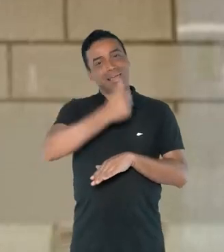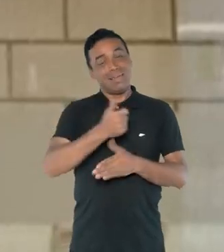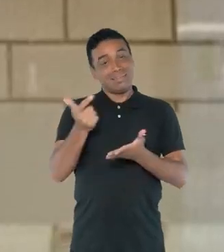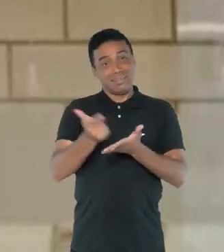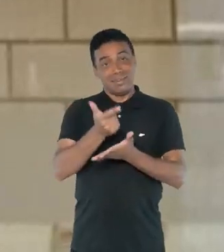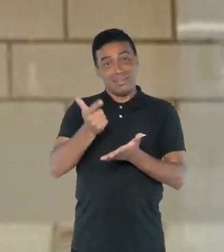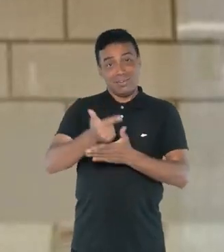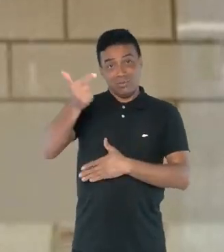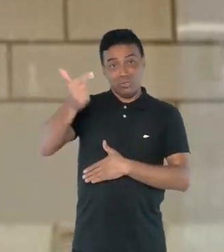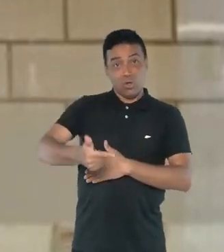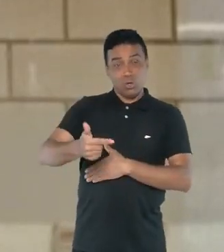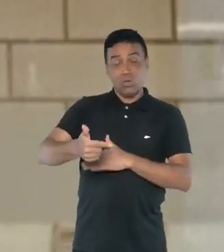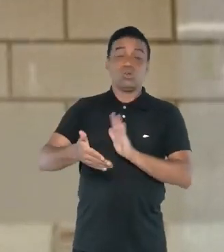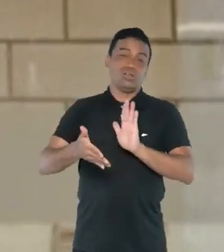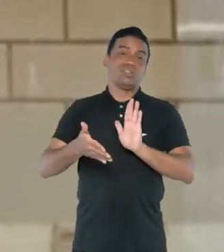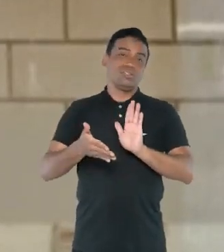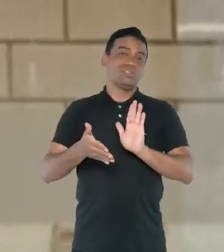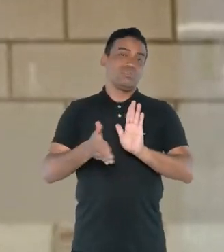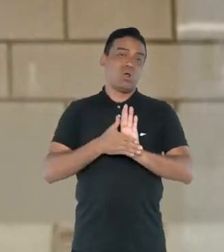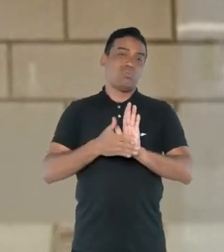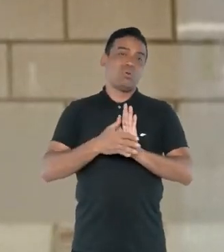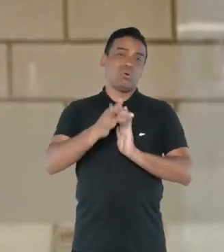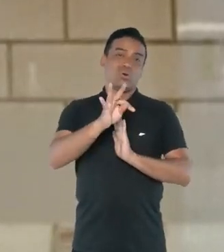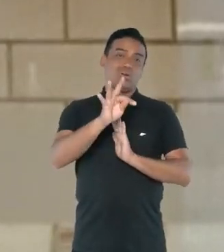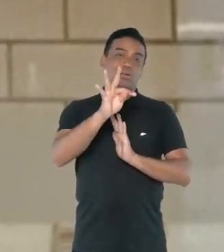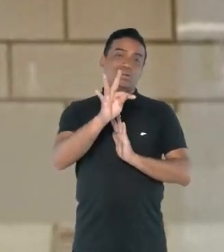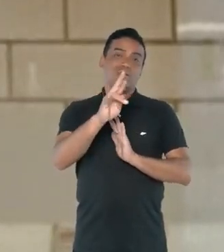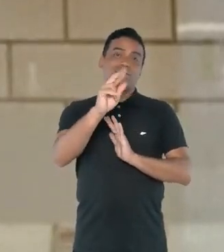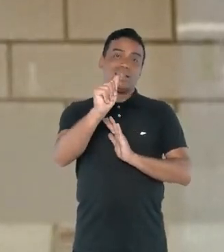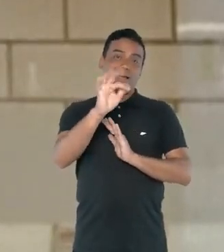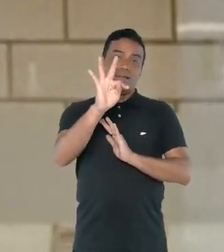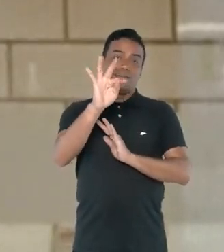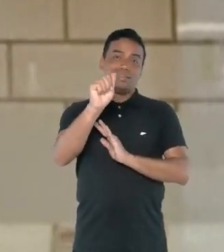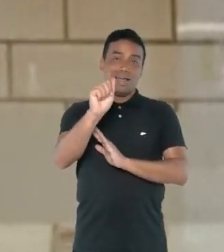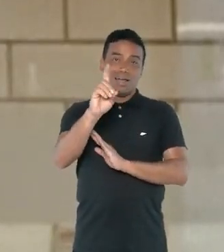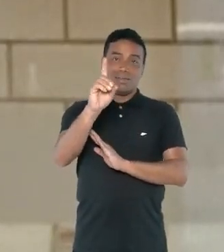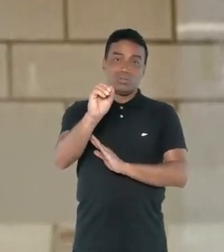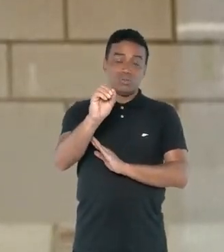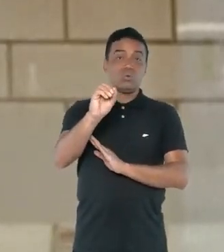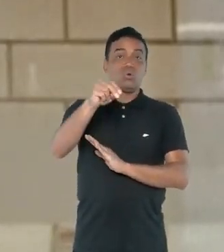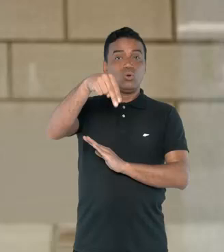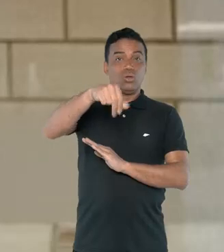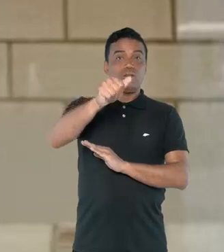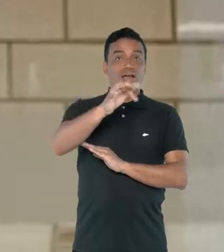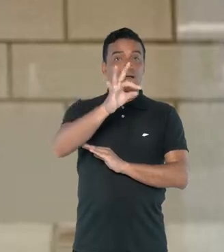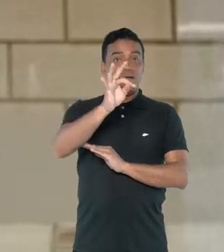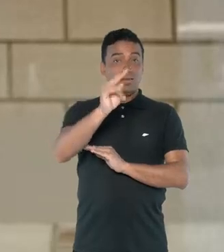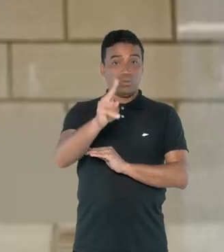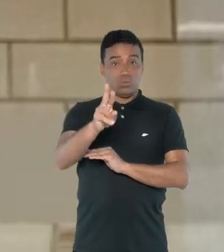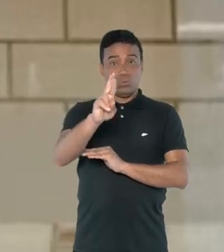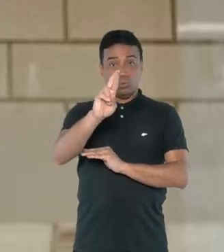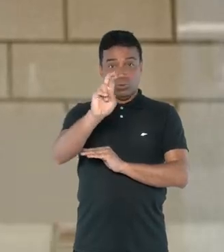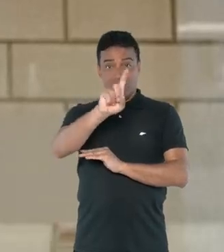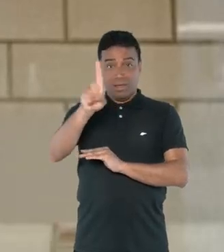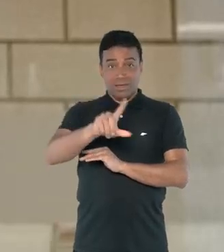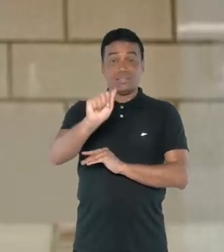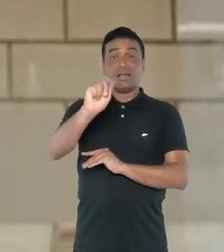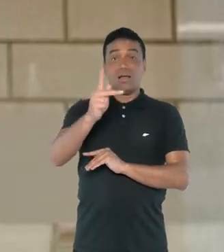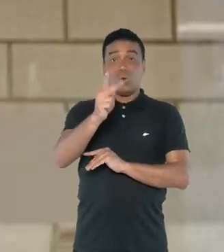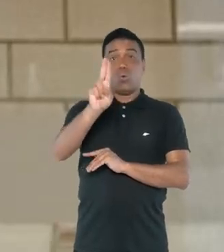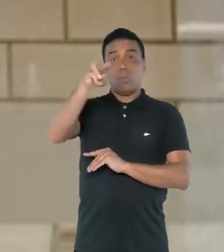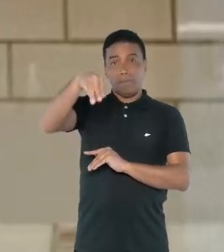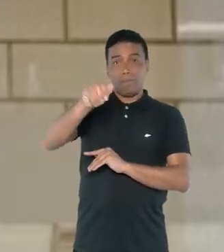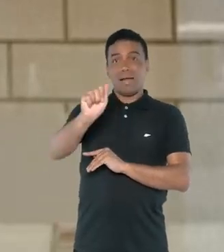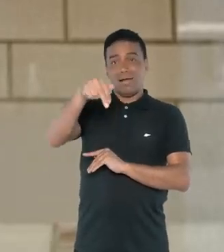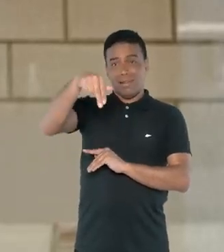que está nesse tratado da natureza humana, é mostrar como é que as paixões se autorregulam. Então ele vai